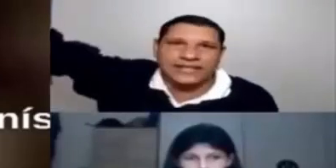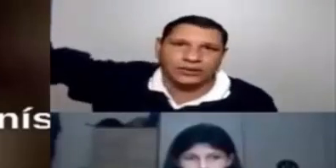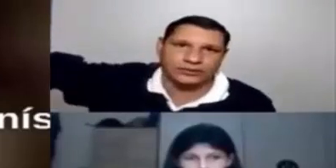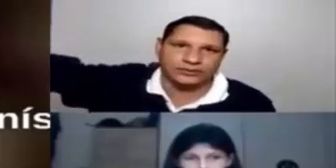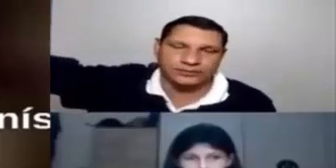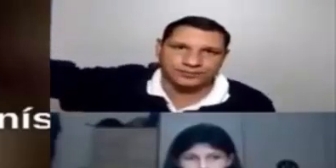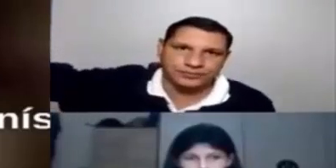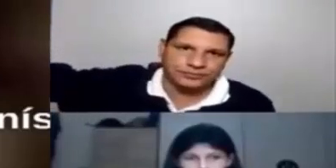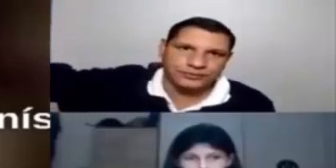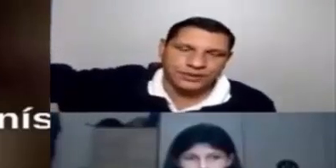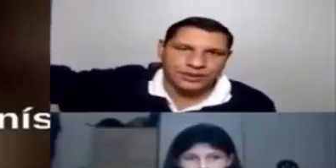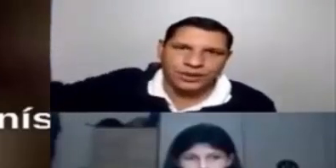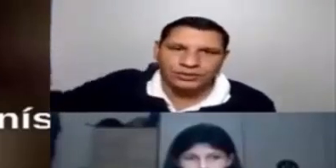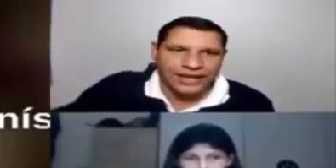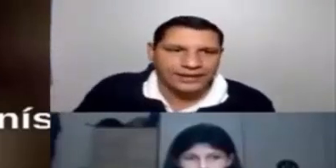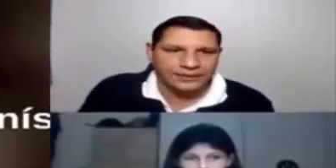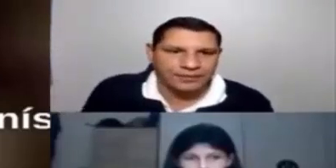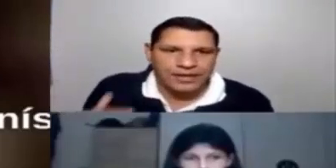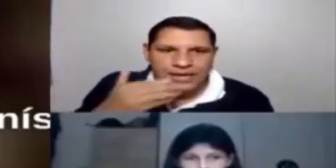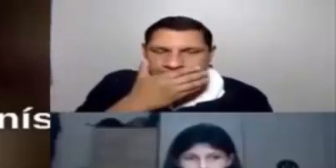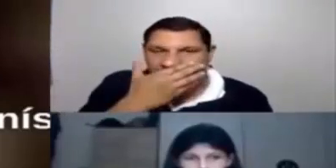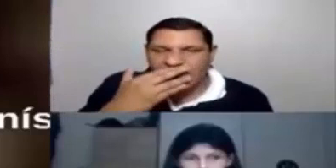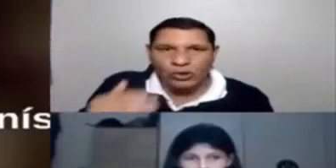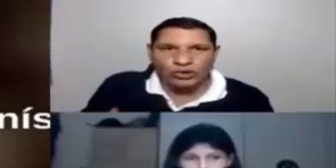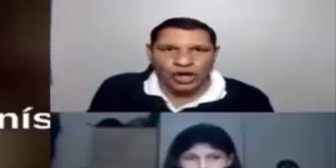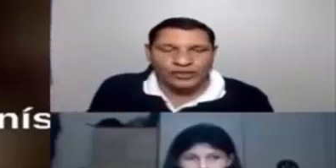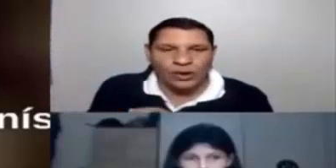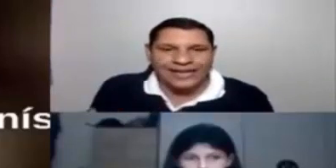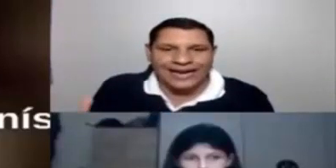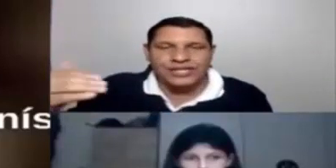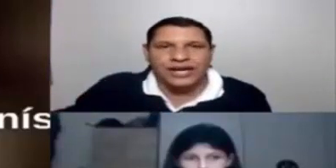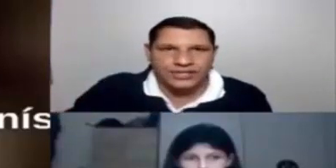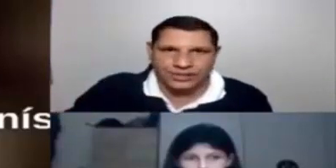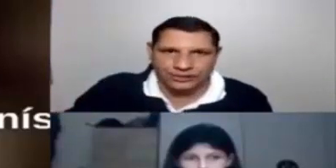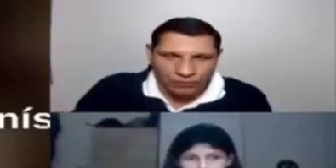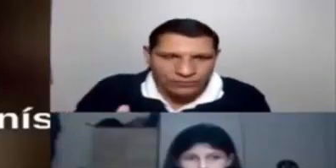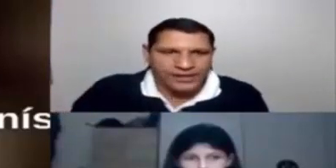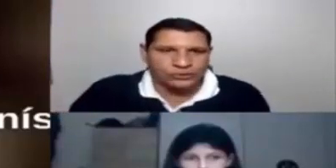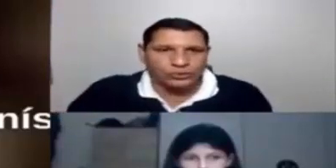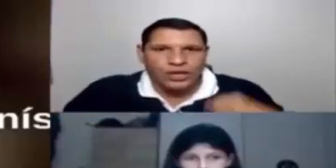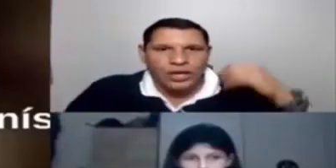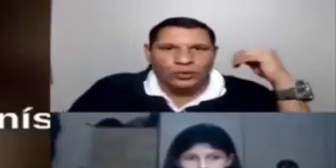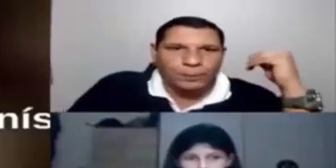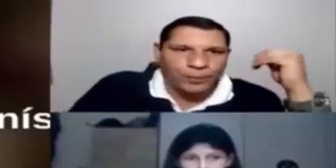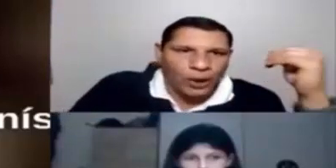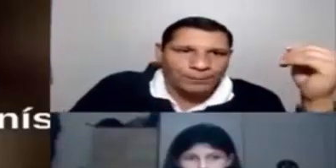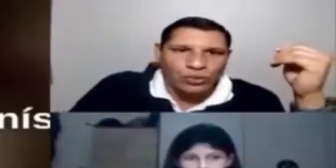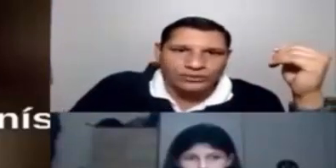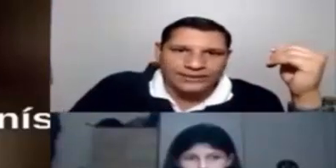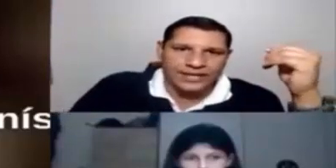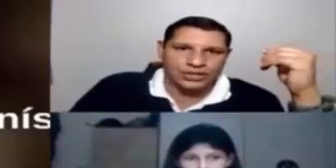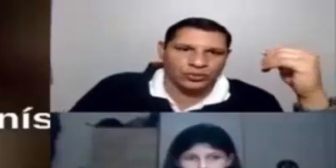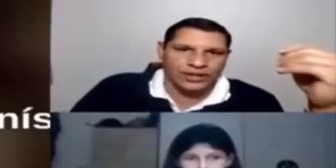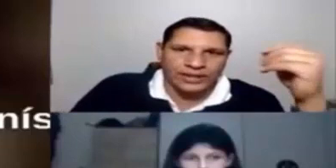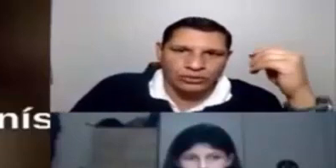olhar lá no céu? Não tem. E ergueu os olhos é olhar adiante. Nós vamos ver isso no próprio